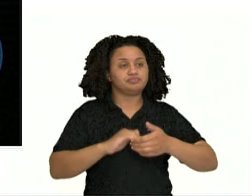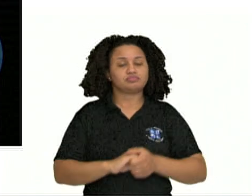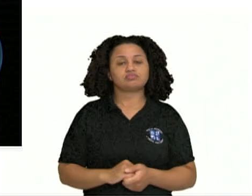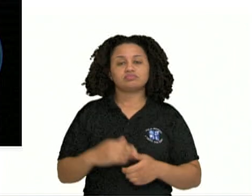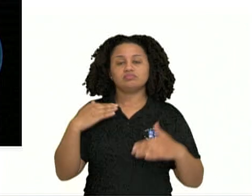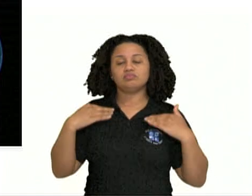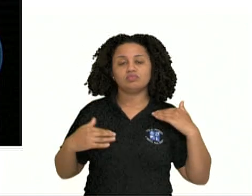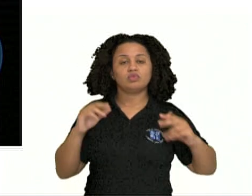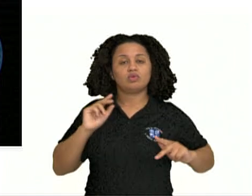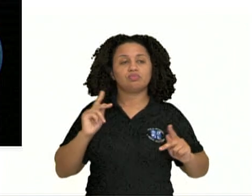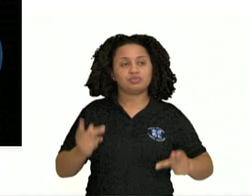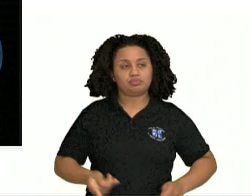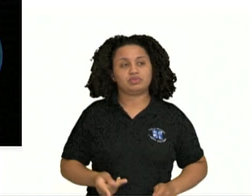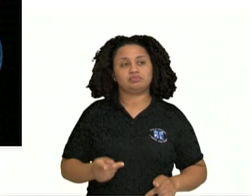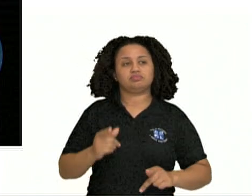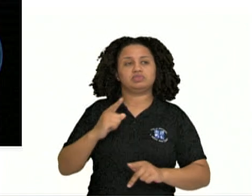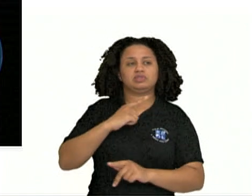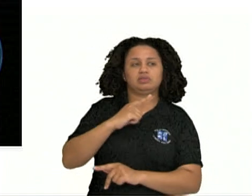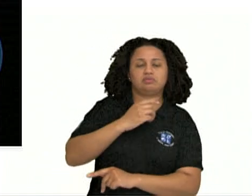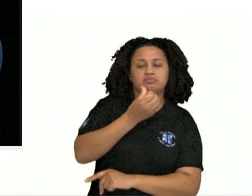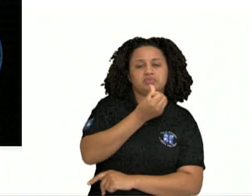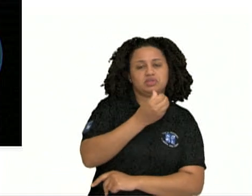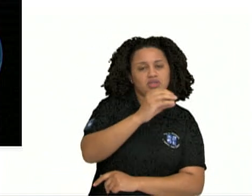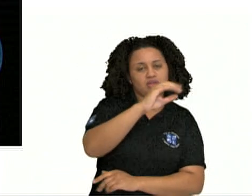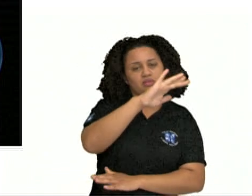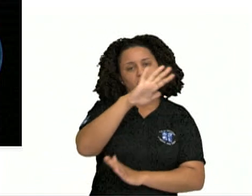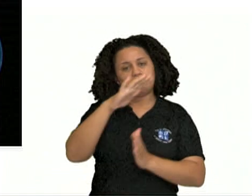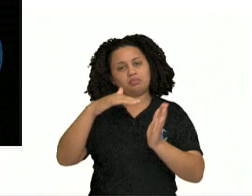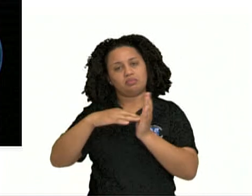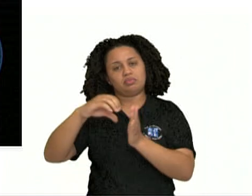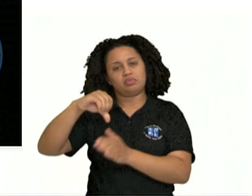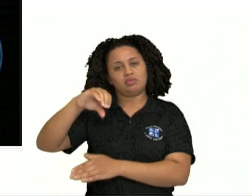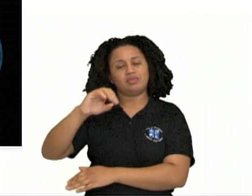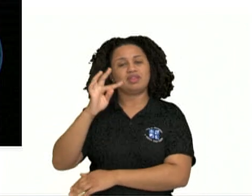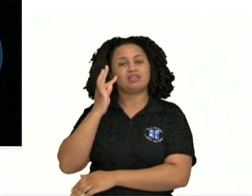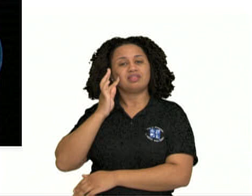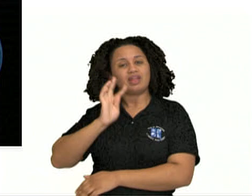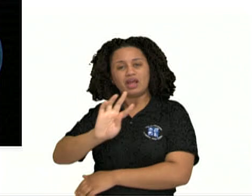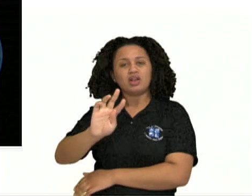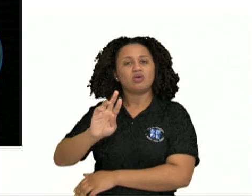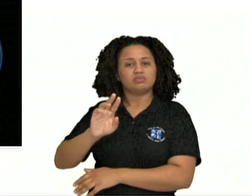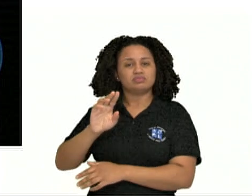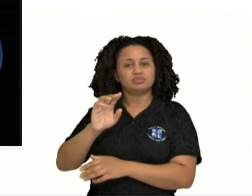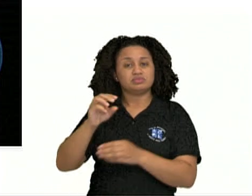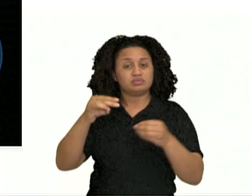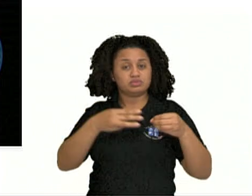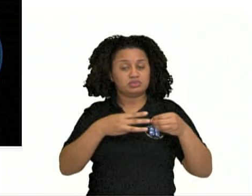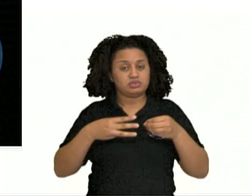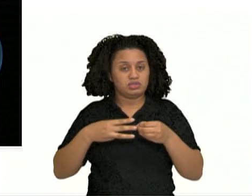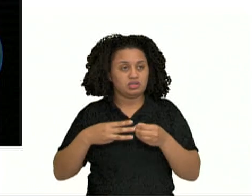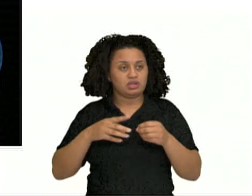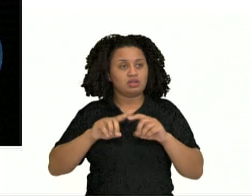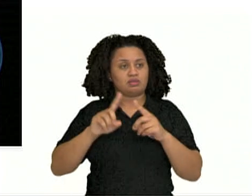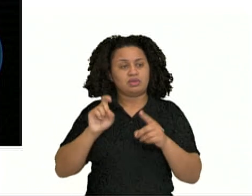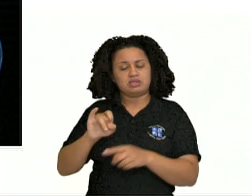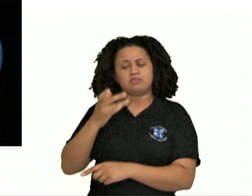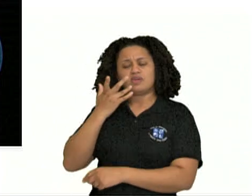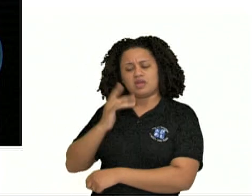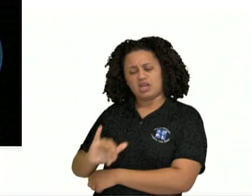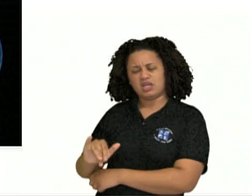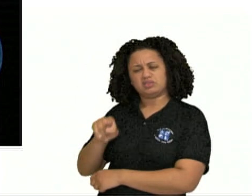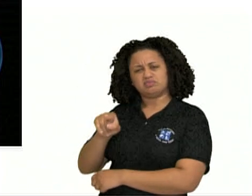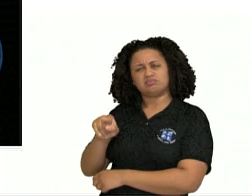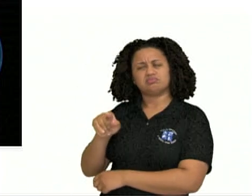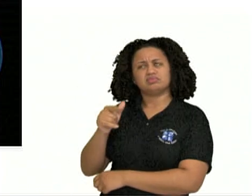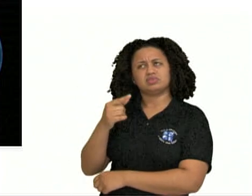adulto é formada de entre 60 a 90 trilhões de células agora se considerasse uma criança com cerca